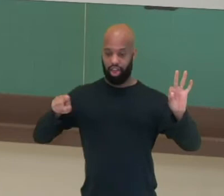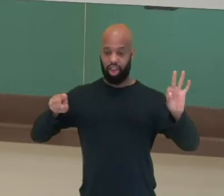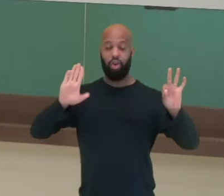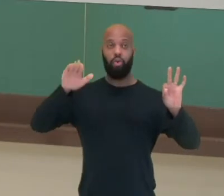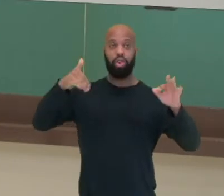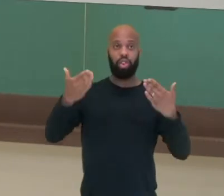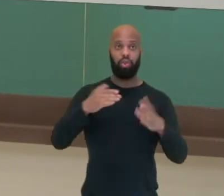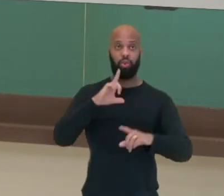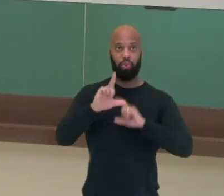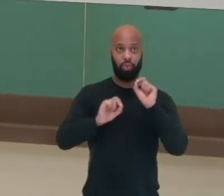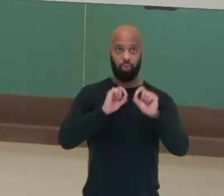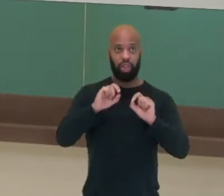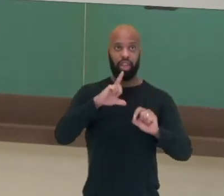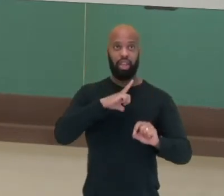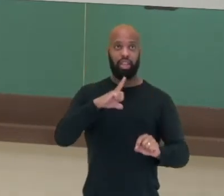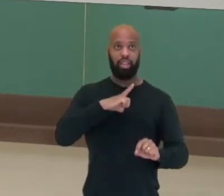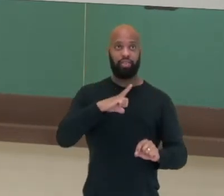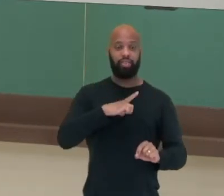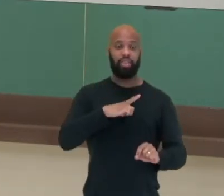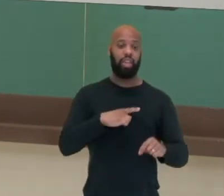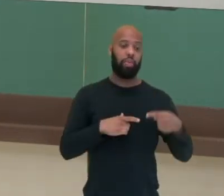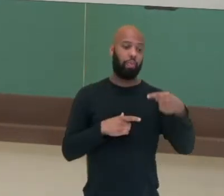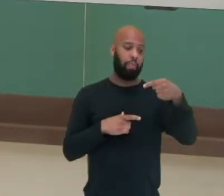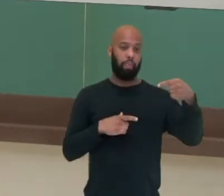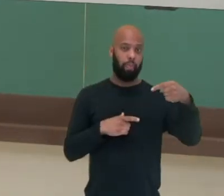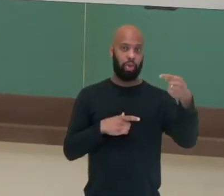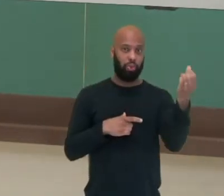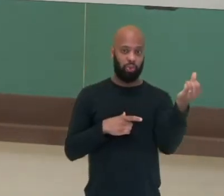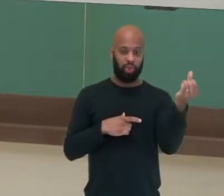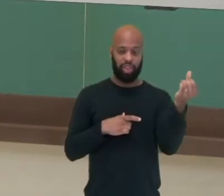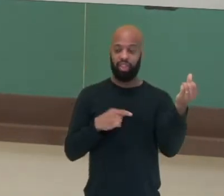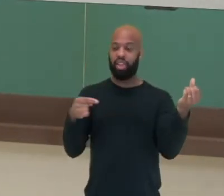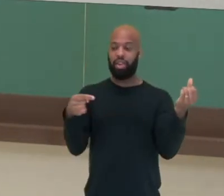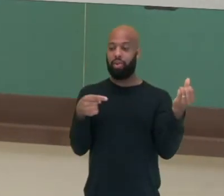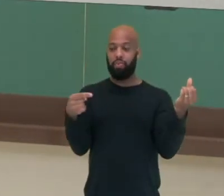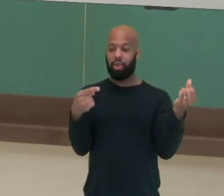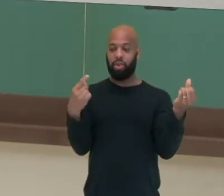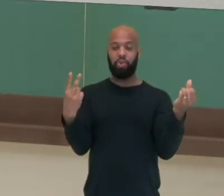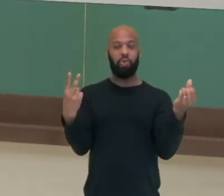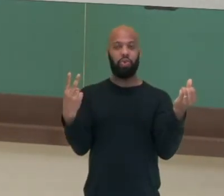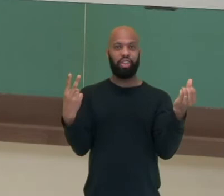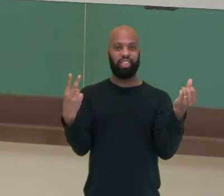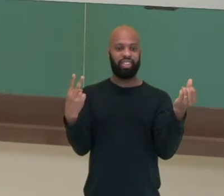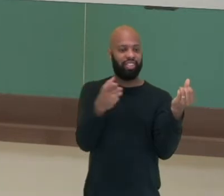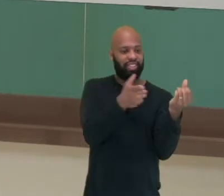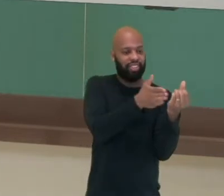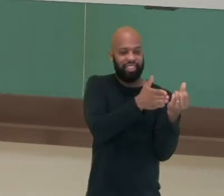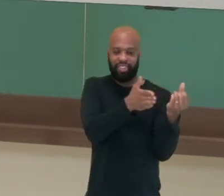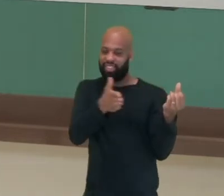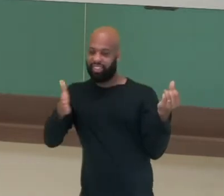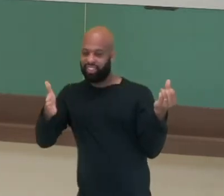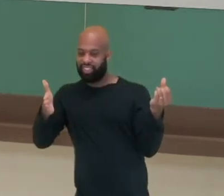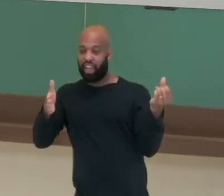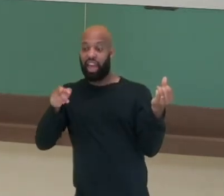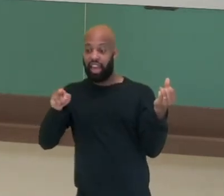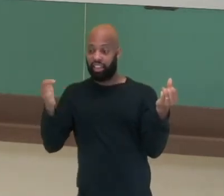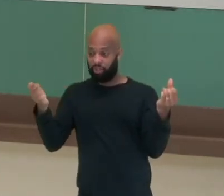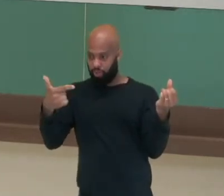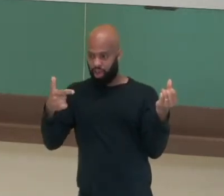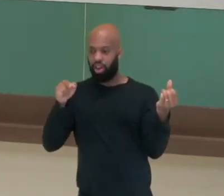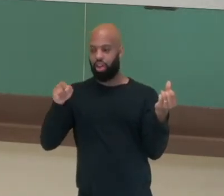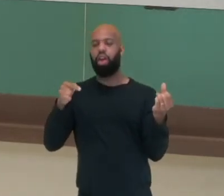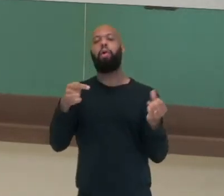e menos 2 é o menos 2. Então, o meu x vai ter que ser maior do que menos 2. Agora, vamos aplicar a definição de